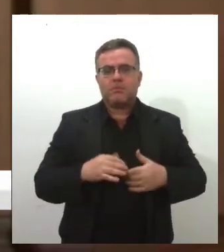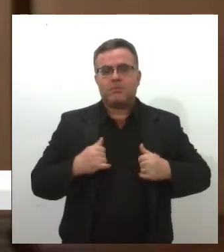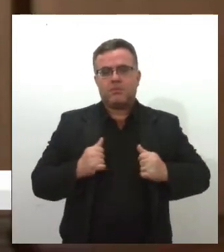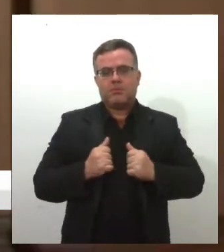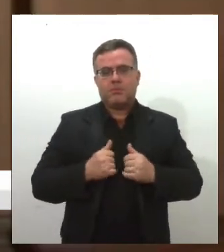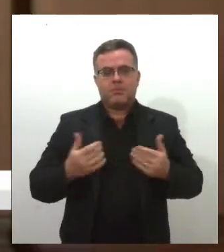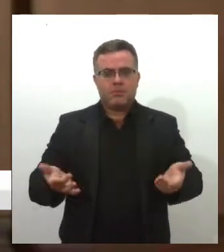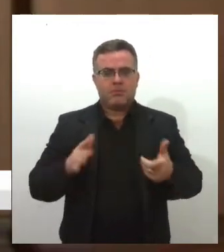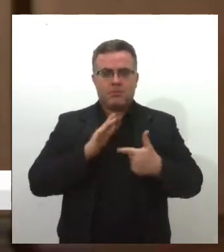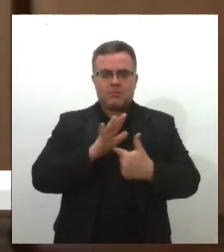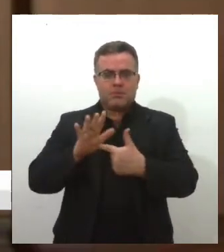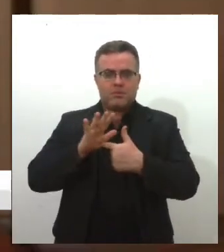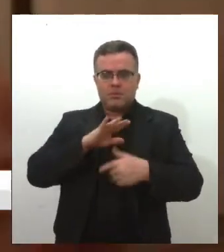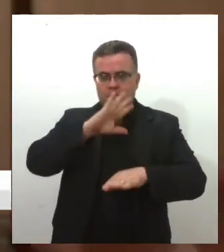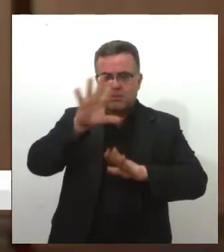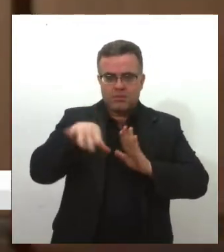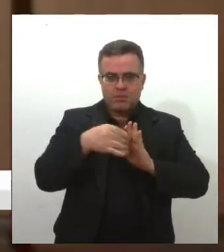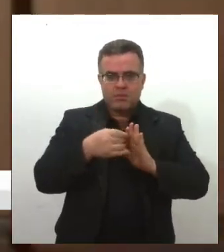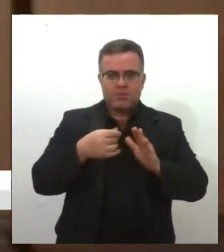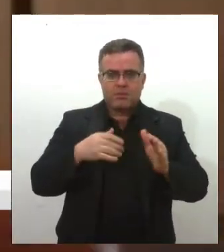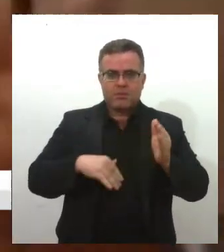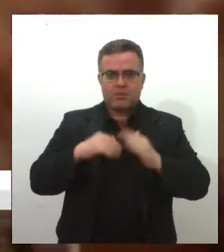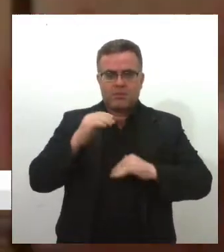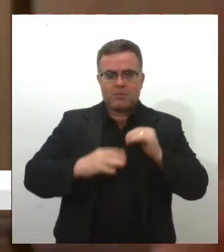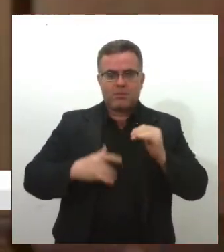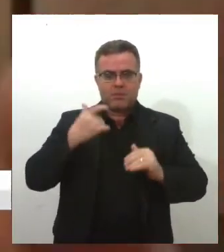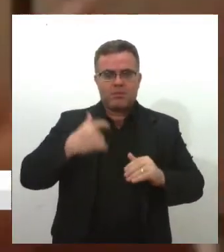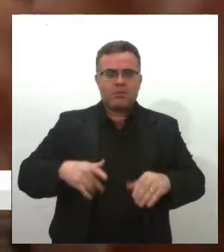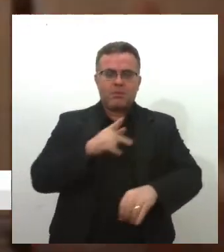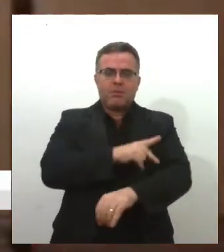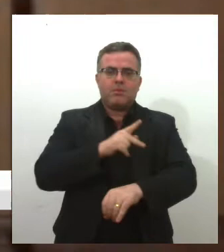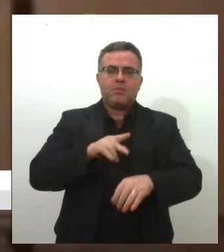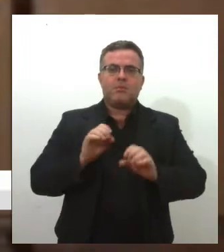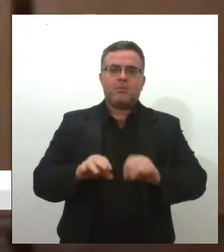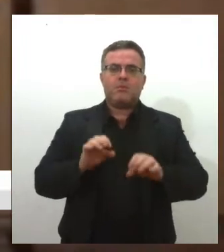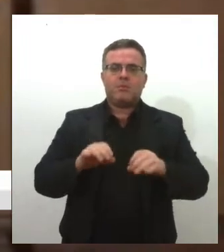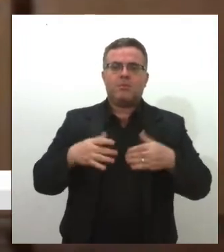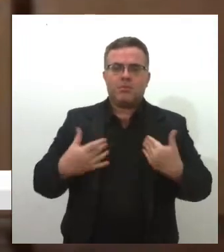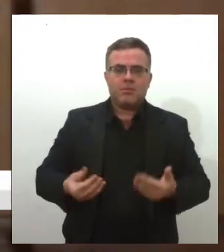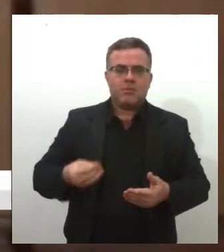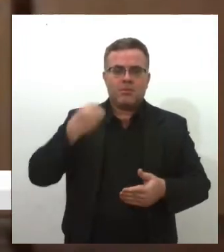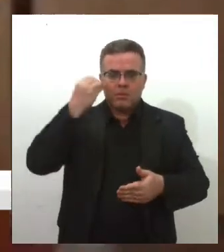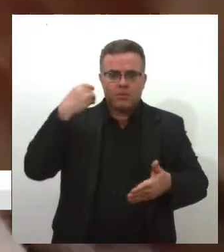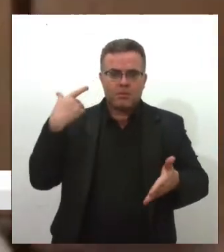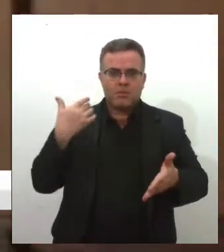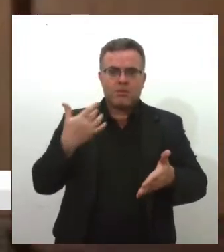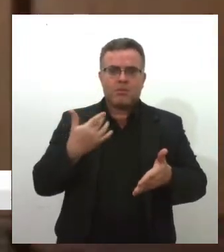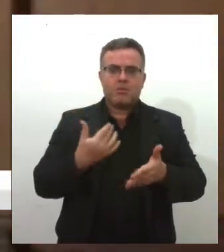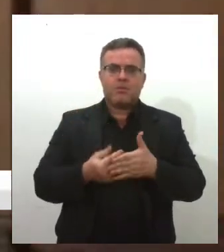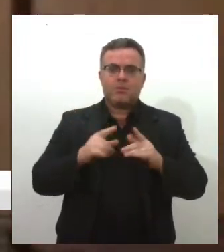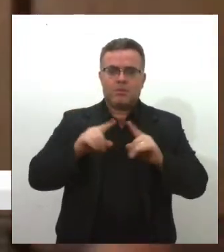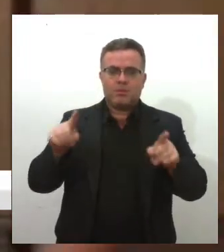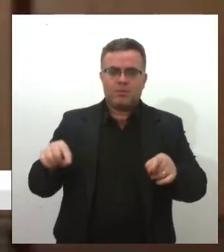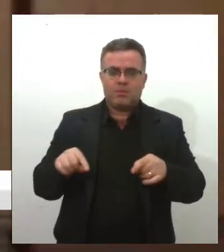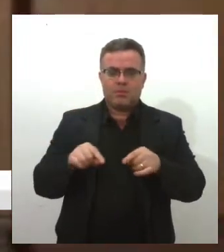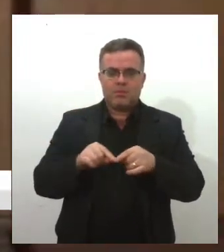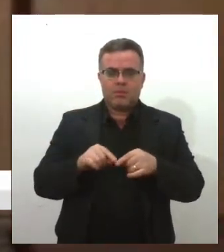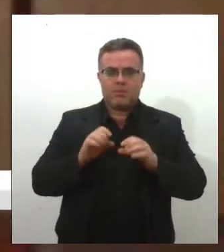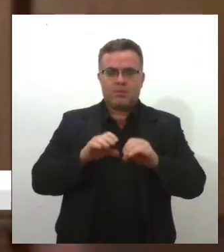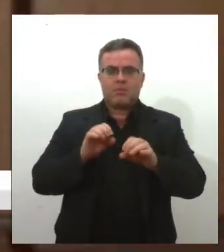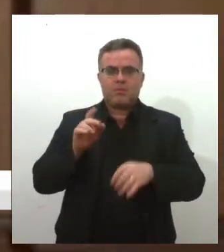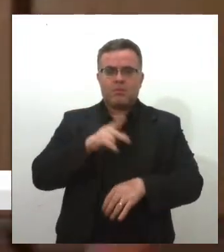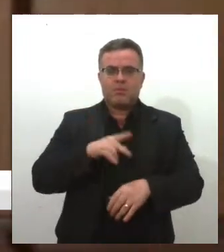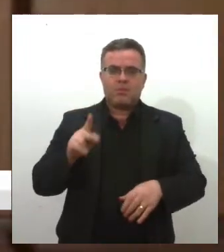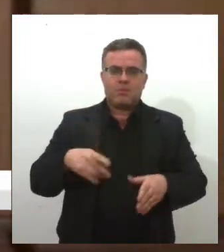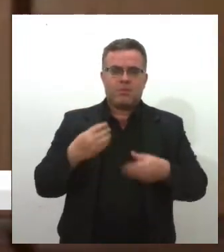minha abordagem aqui é a abordagem de uma profissional de educação, convivência com experiência de sala de aula, em formação de